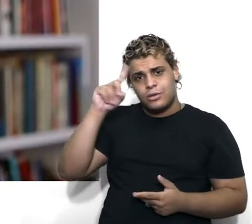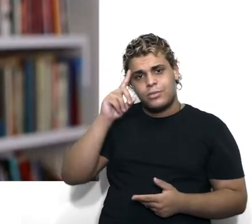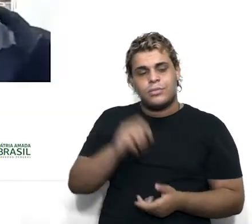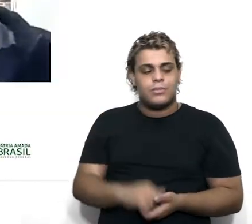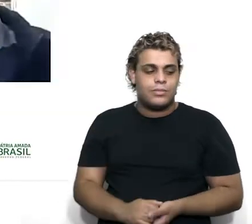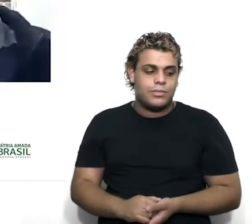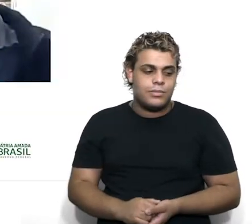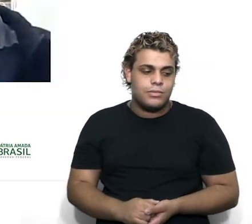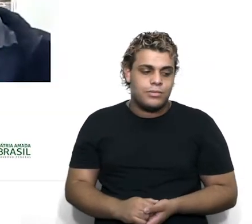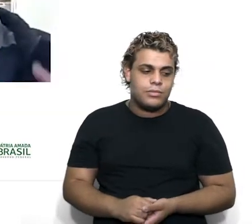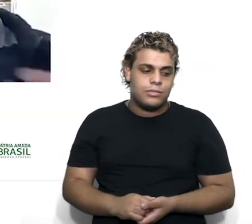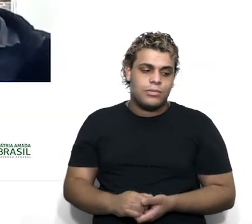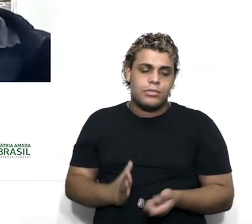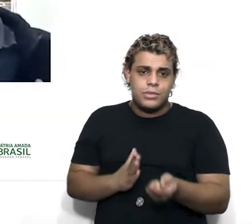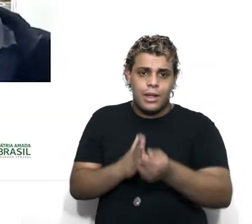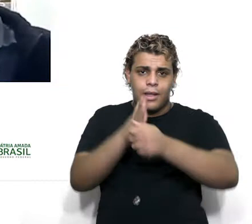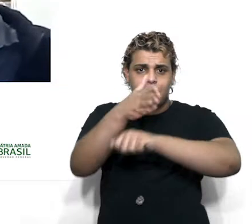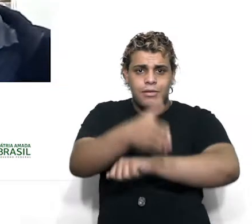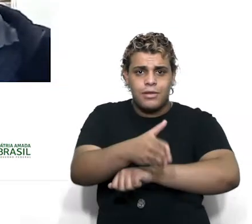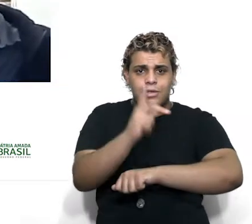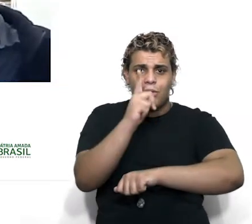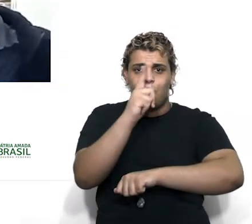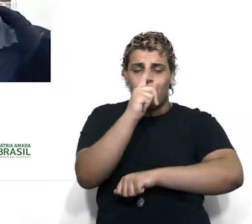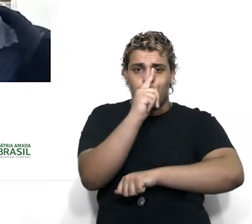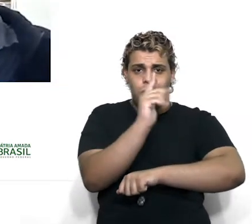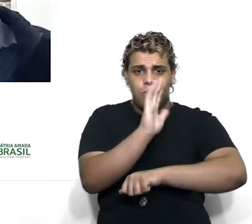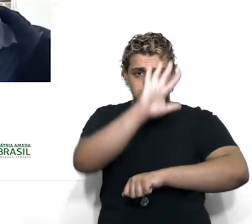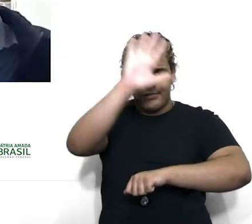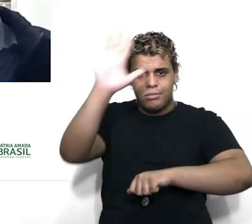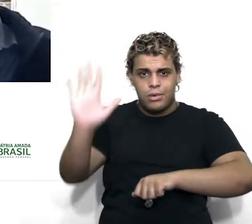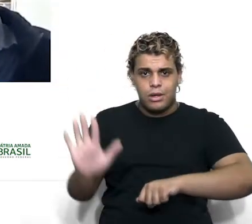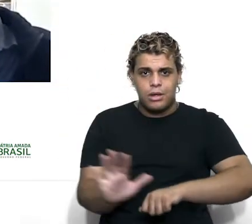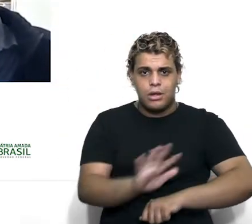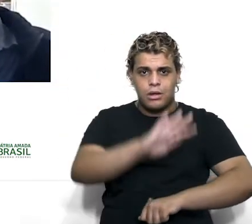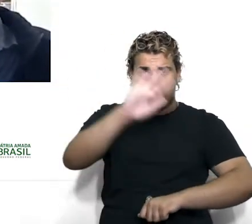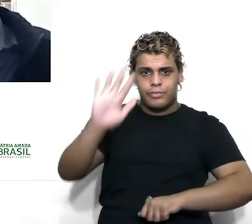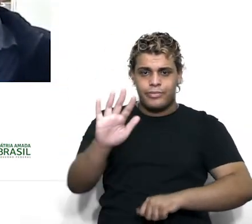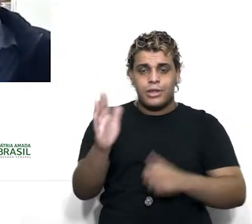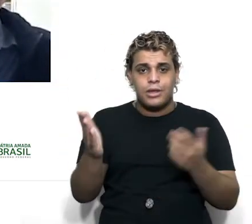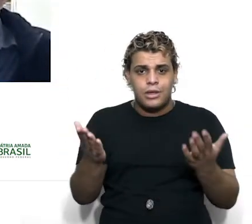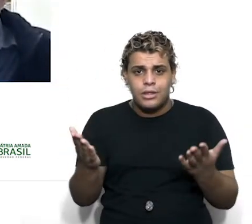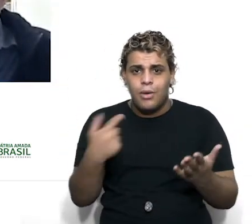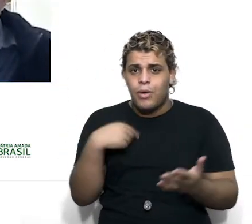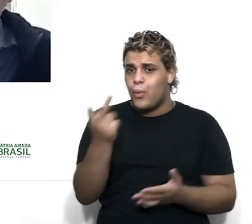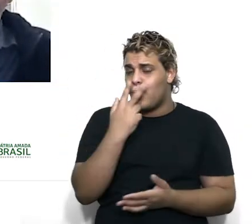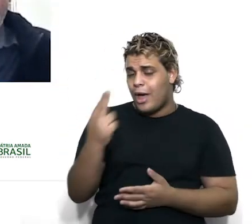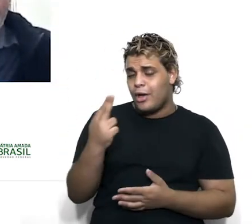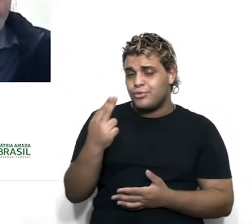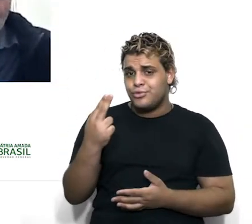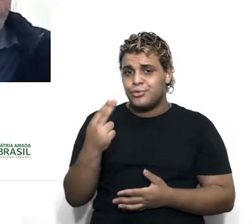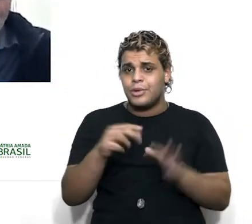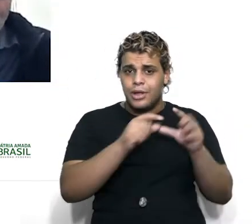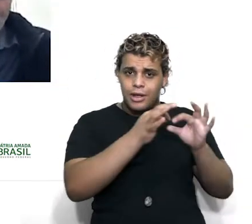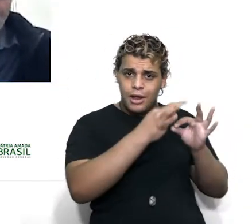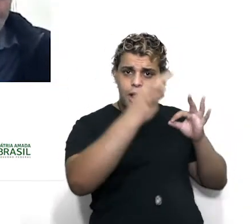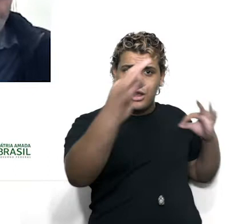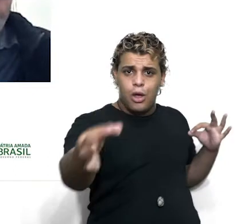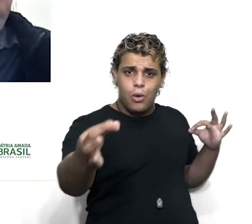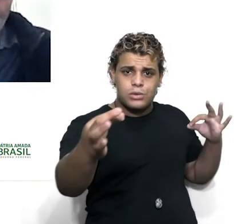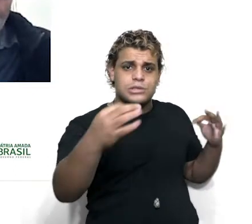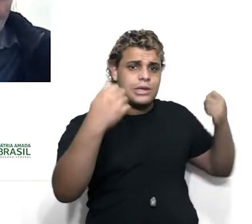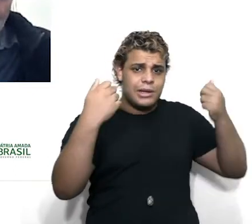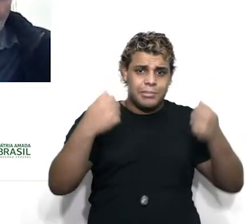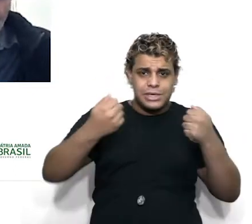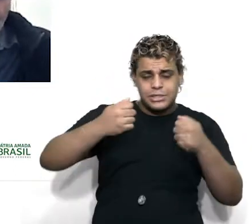Ir atravessar, já que a pessoa vai lá, acho que tem que dar o máximo possível, não é? Eu acho isso ótimo.